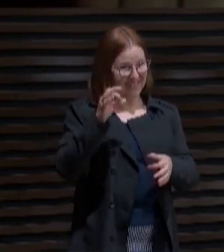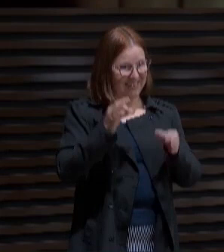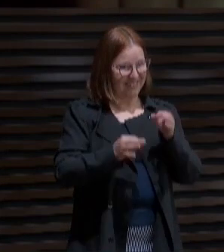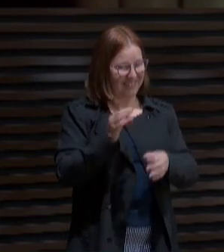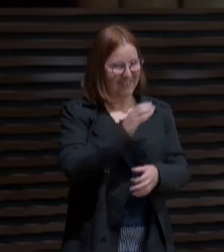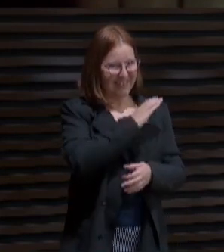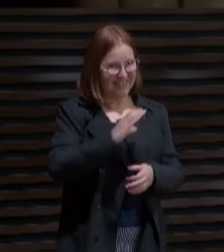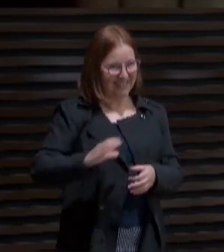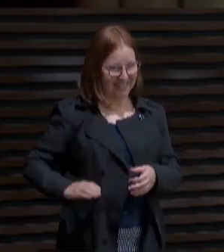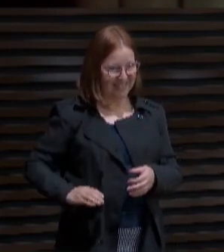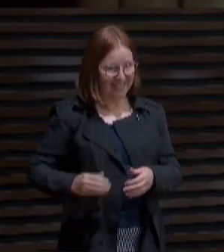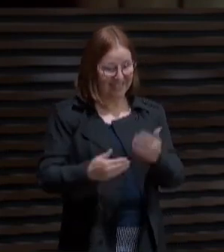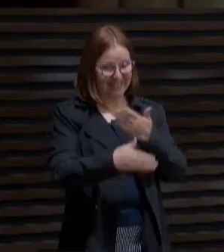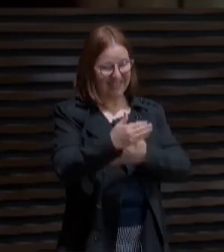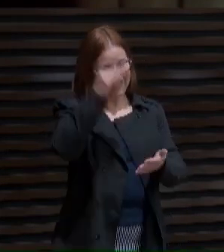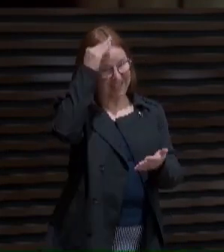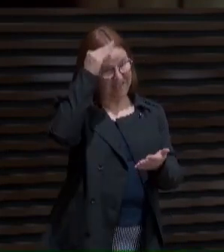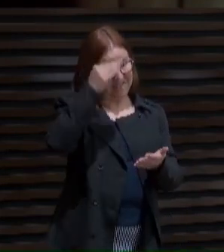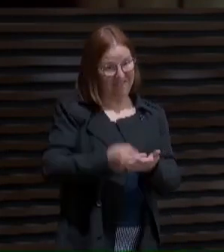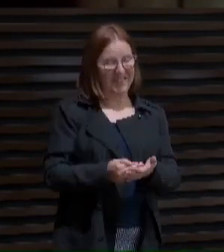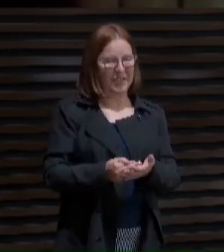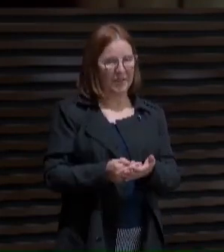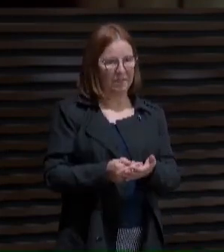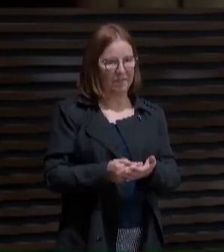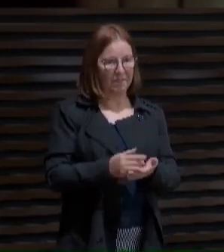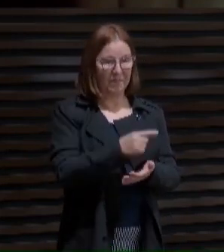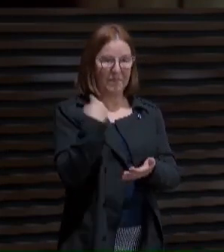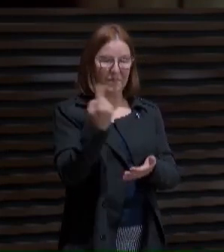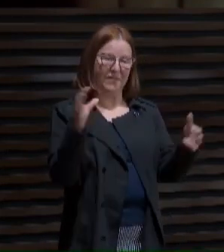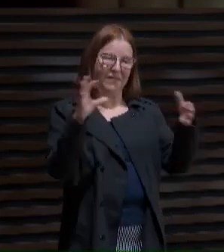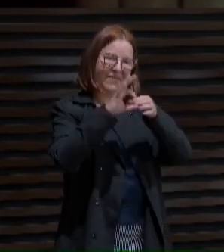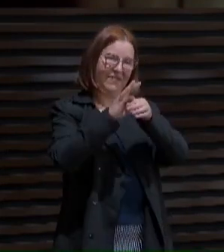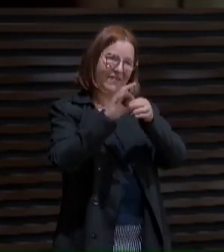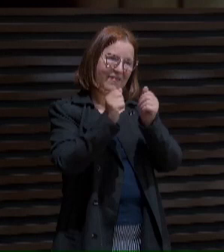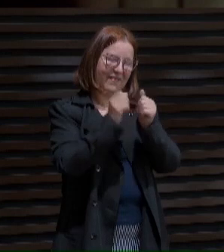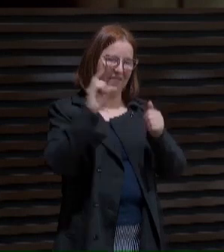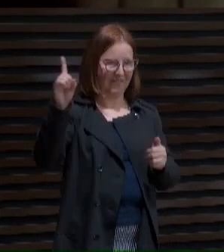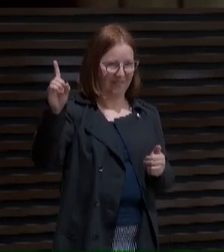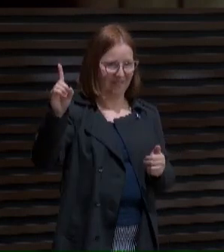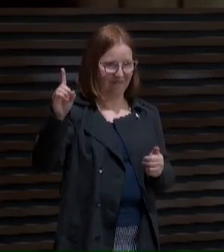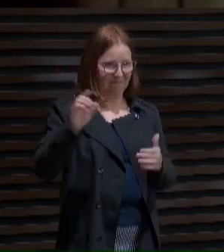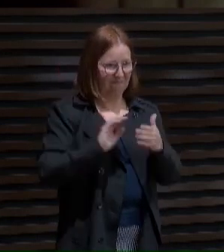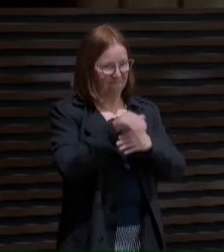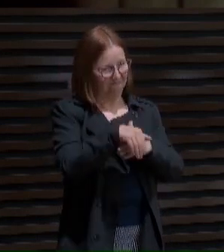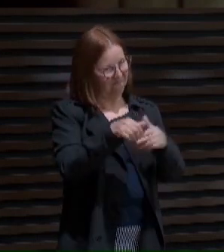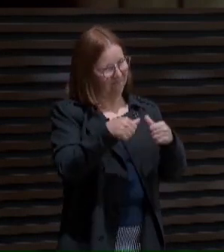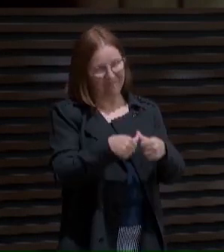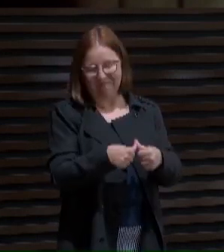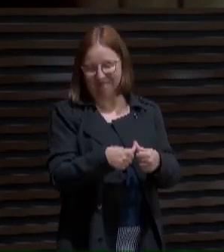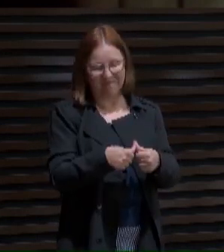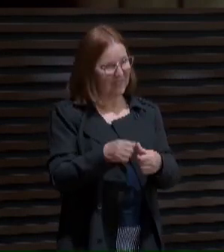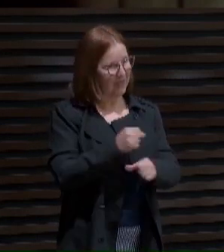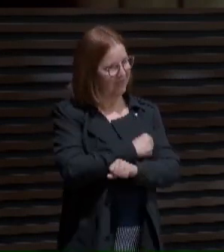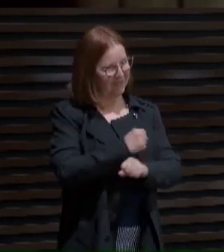Cristo, mediante a fé nele, que nos reconcilia com Deus. Fora disso, não